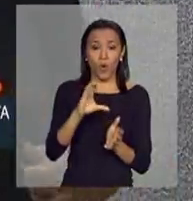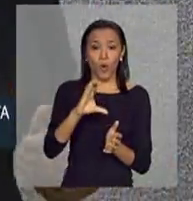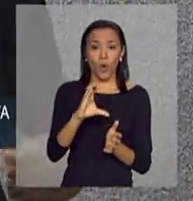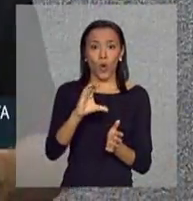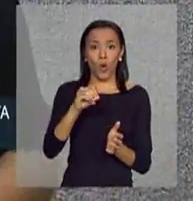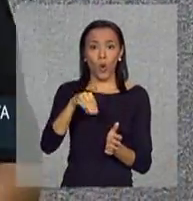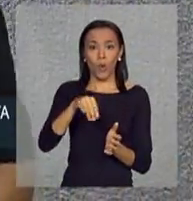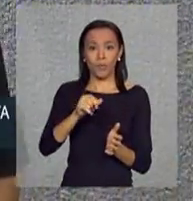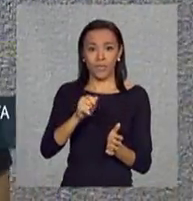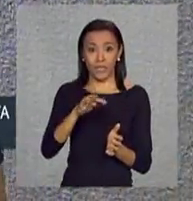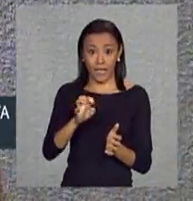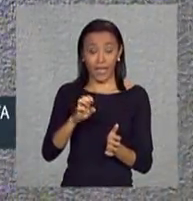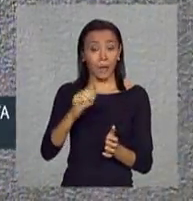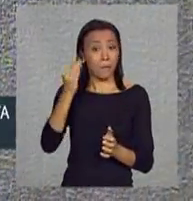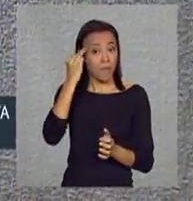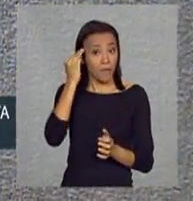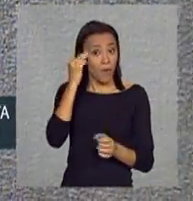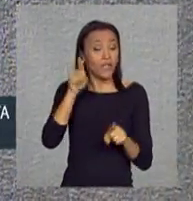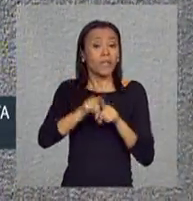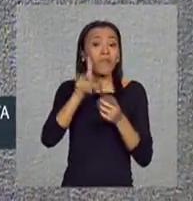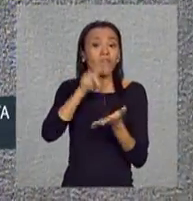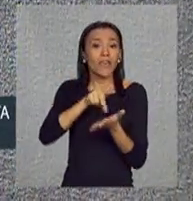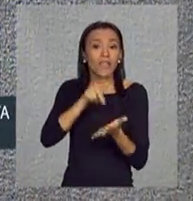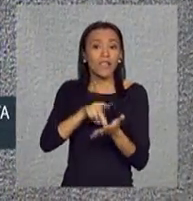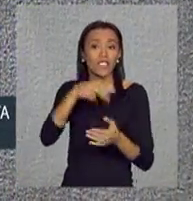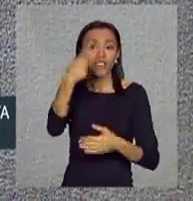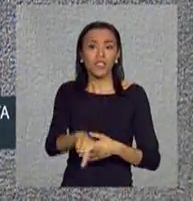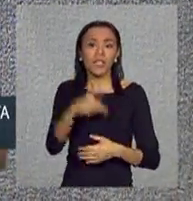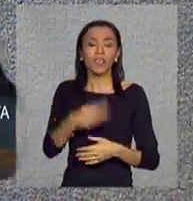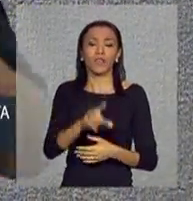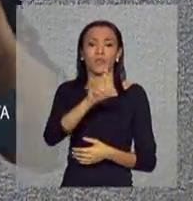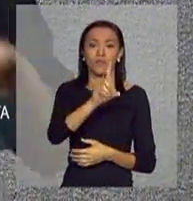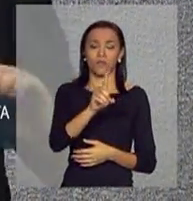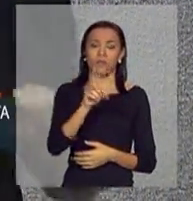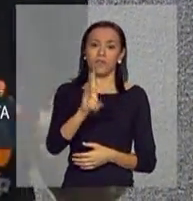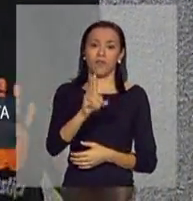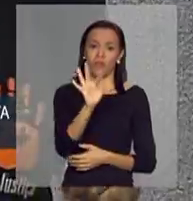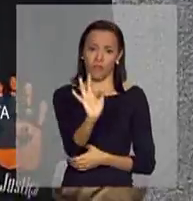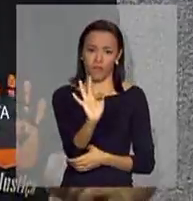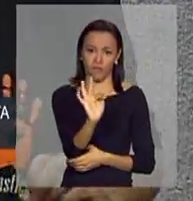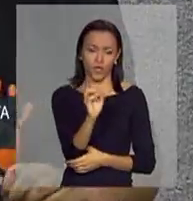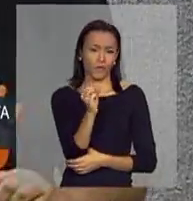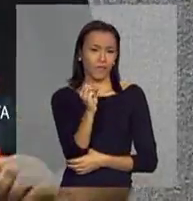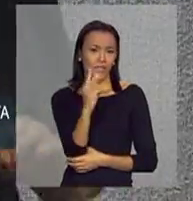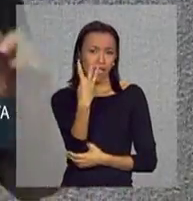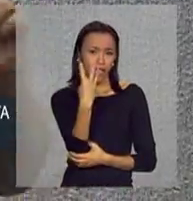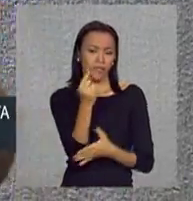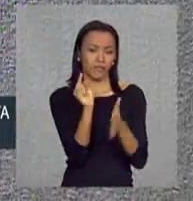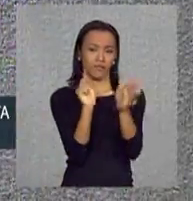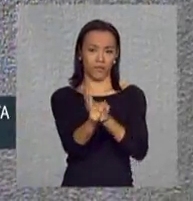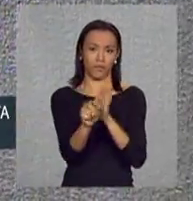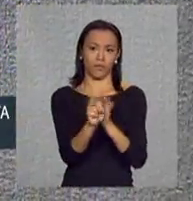e Justiça, UDF, e da Comissão de Familiares. Eu teria três questionamentos.